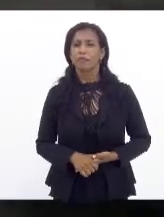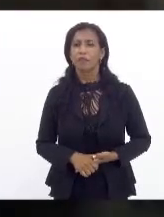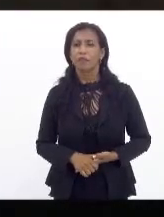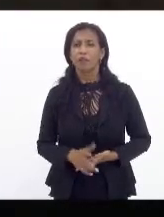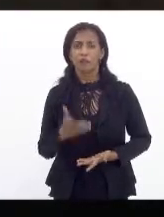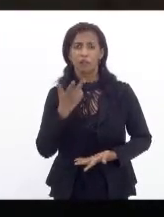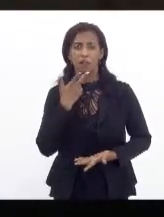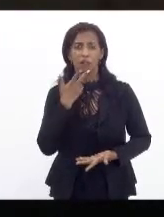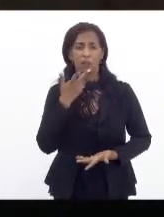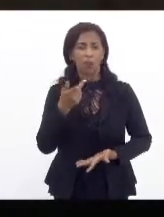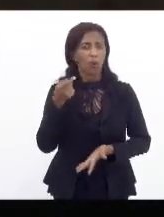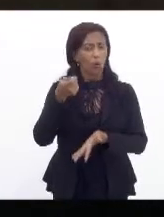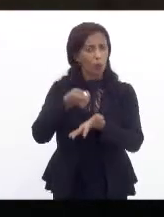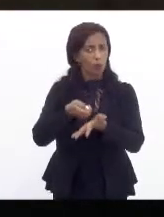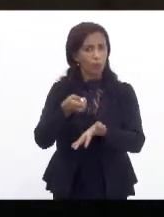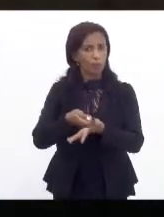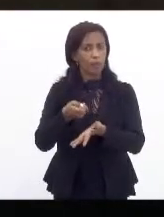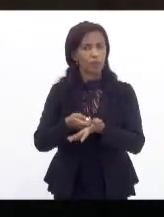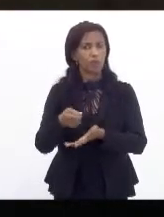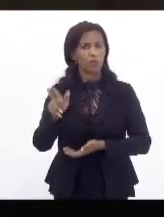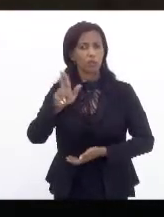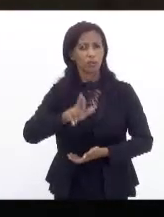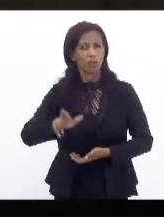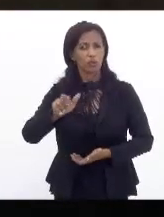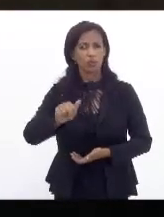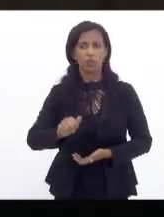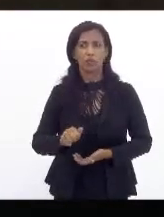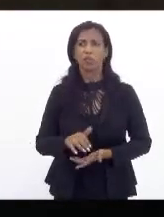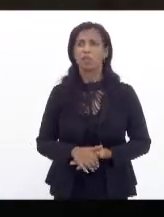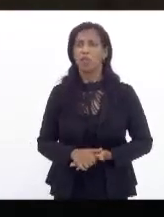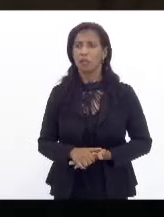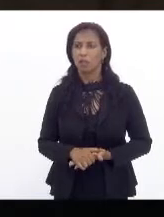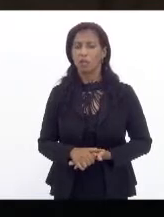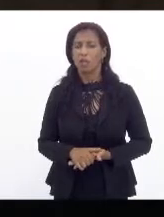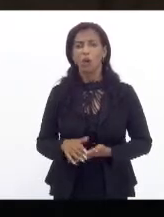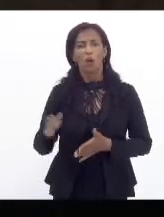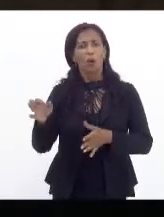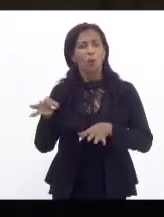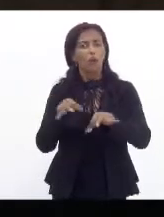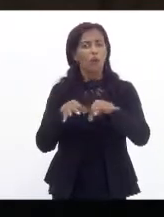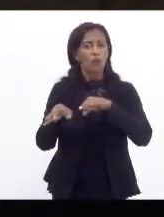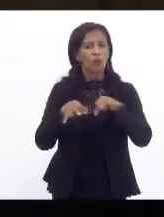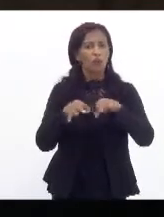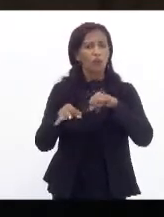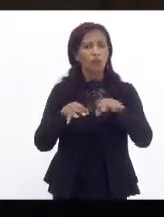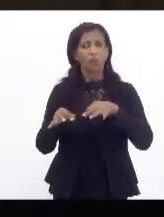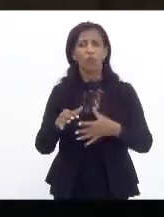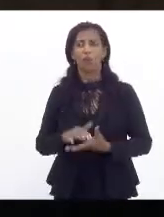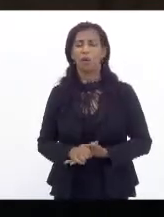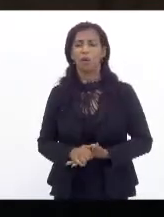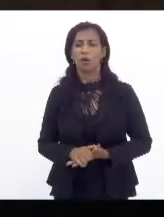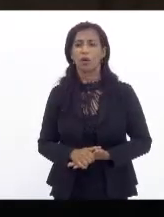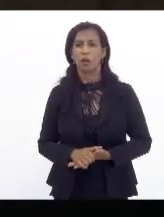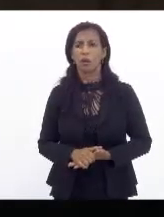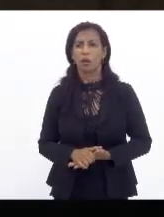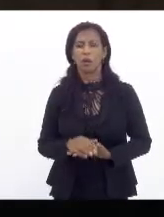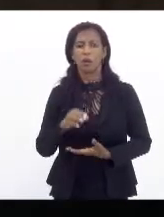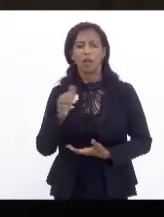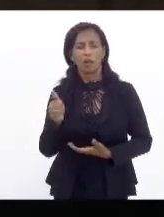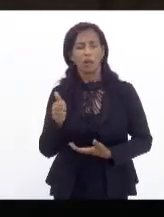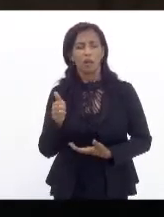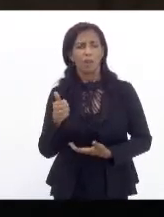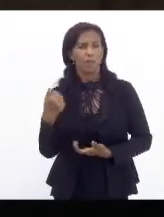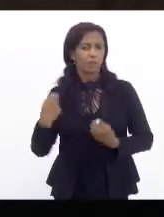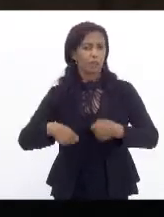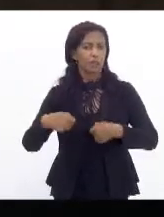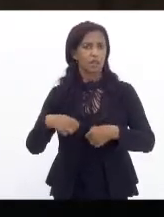sugerindo e obrigando que utilizasse alguns métodos comprovados, o método ABA e o método Denver,